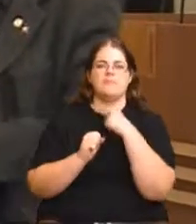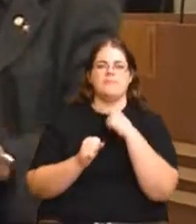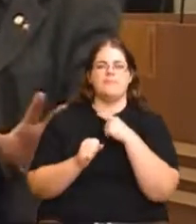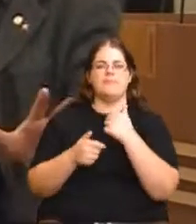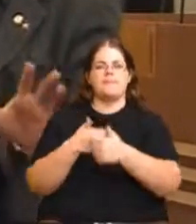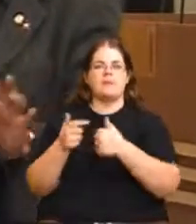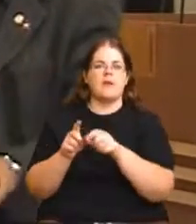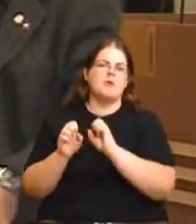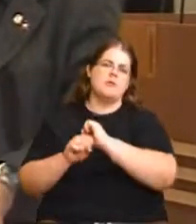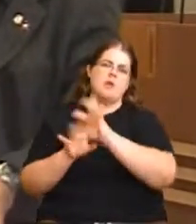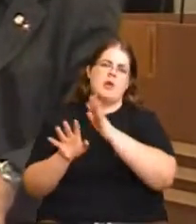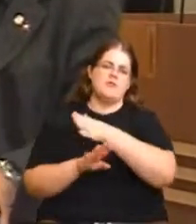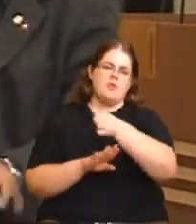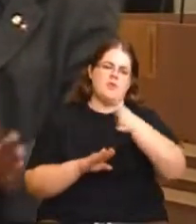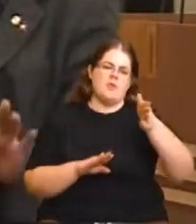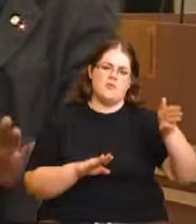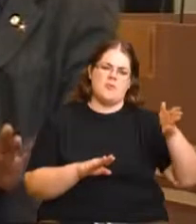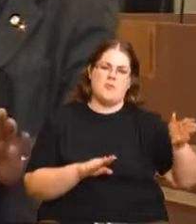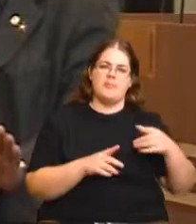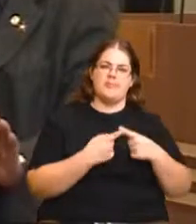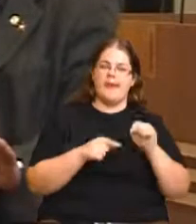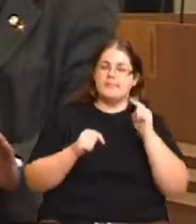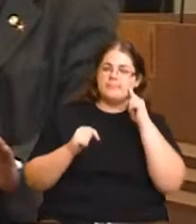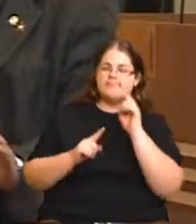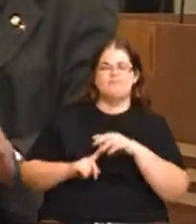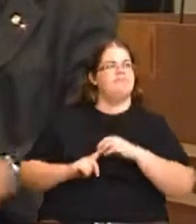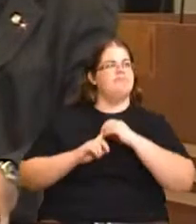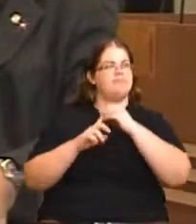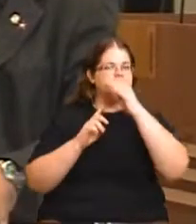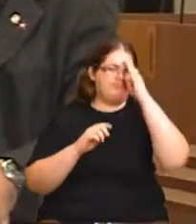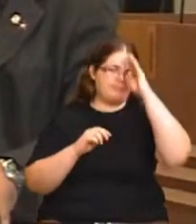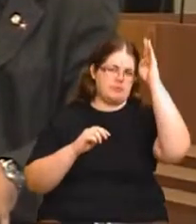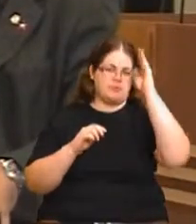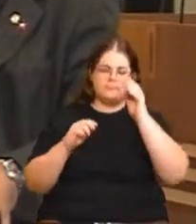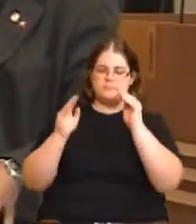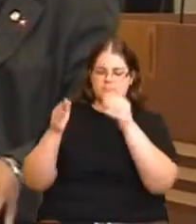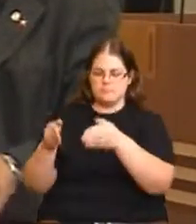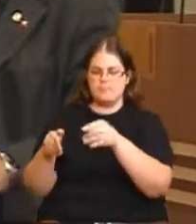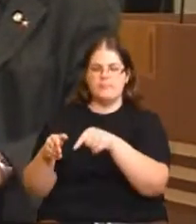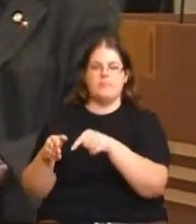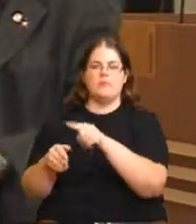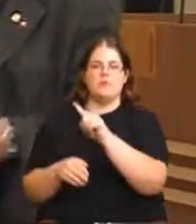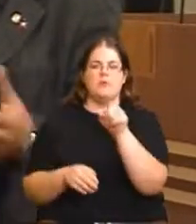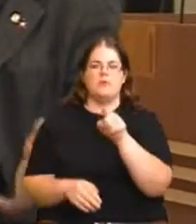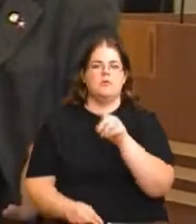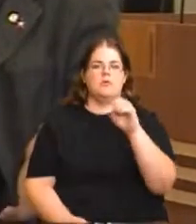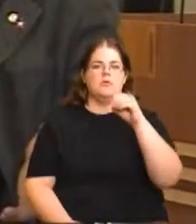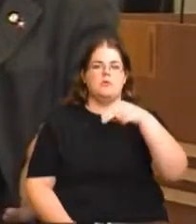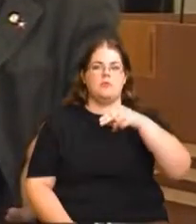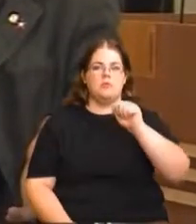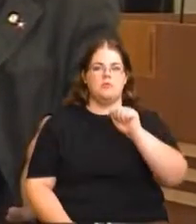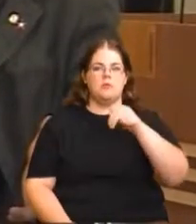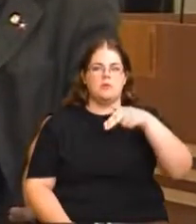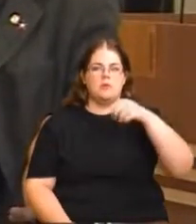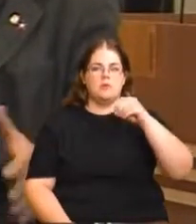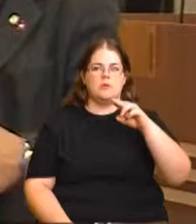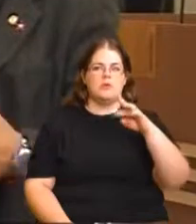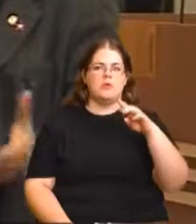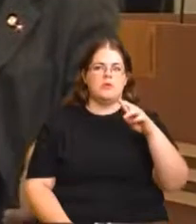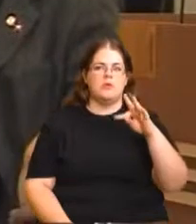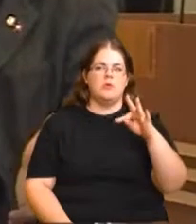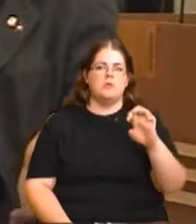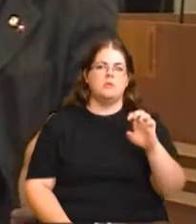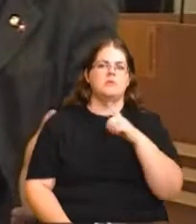Norte. Claro que também vou nos outros bairros, mas lá é um compromisso especial. A Zona Norte, como toda a cidade, na parte periférica, está